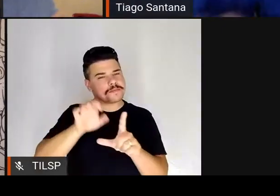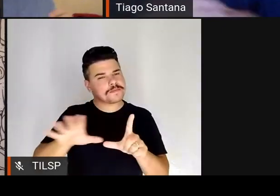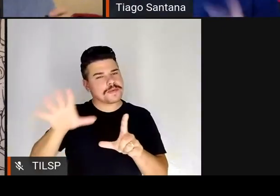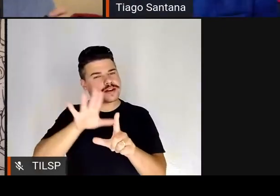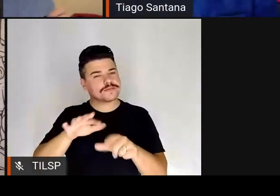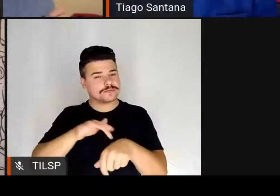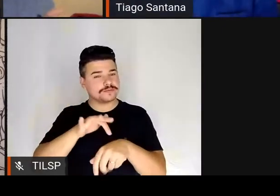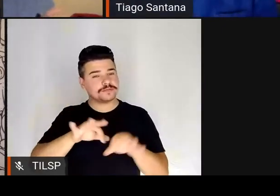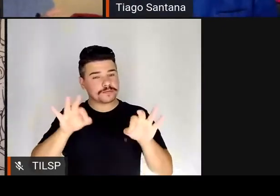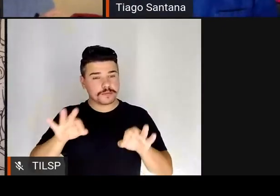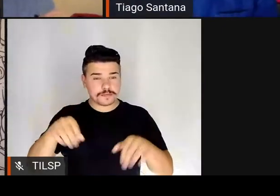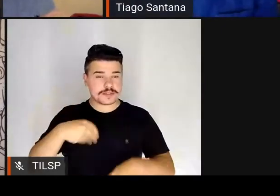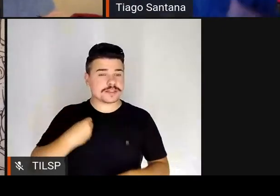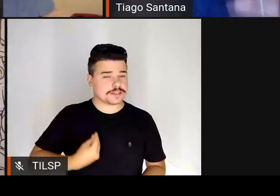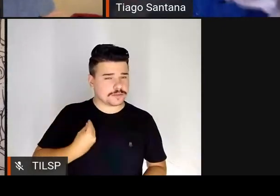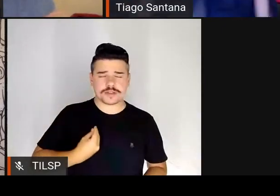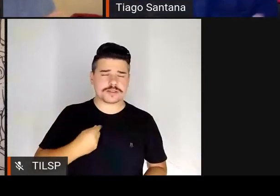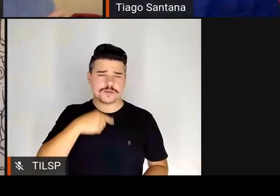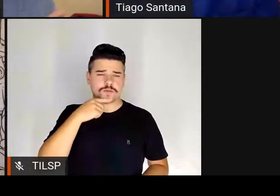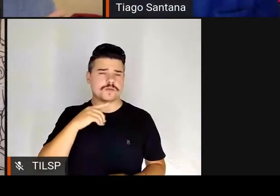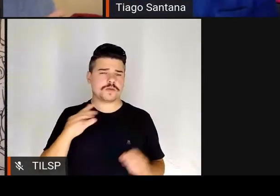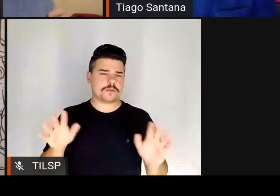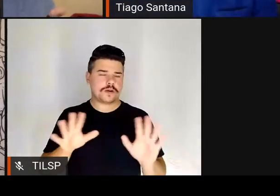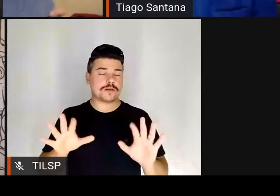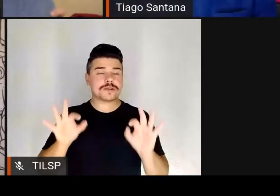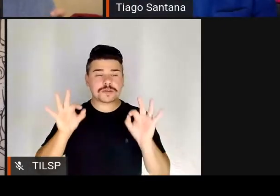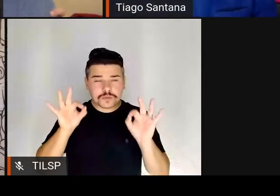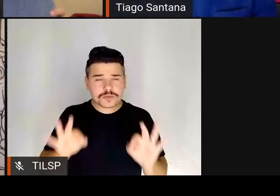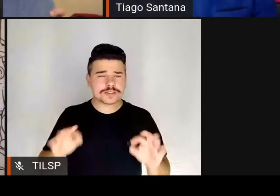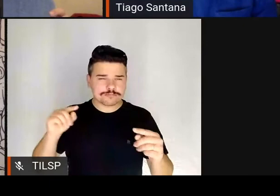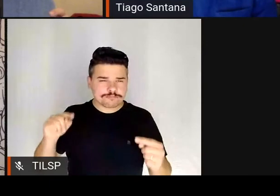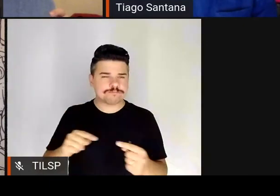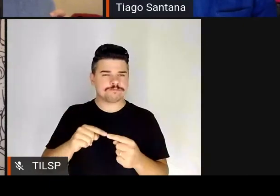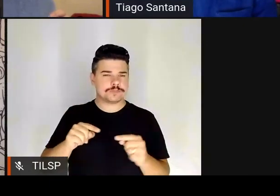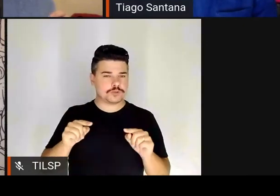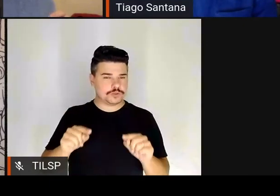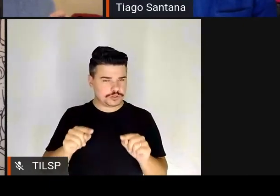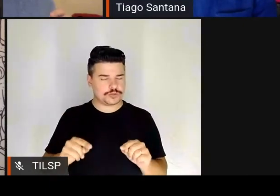feitas presencialmente, enfim, não importa, mas o que dá sentido a isso,